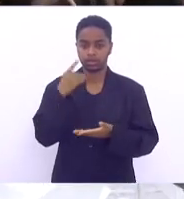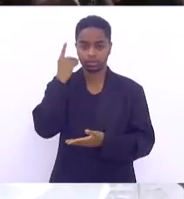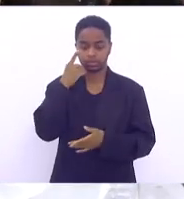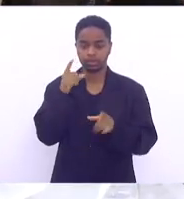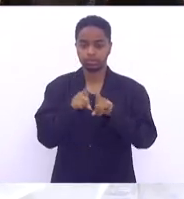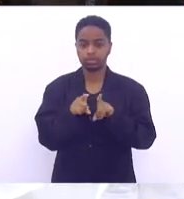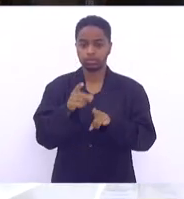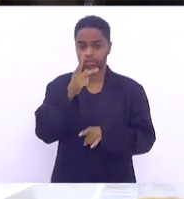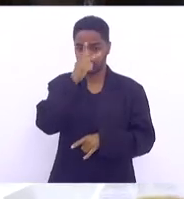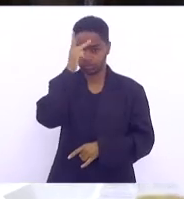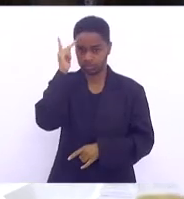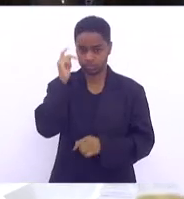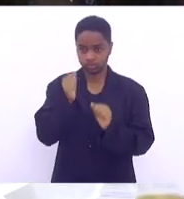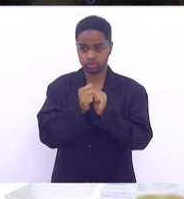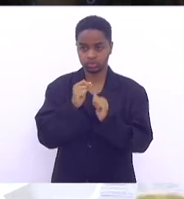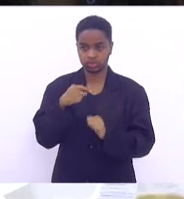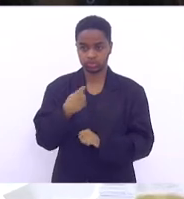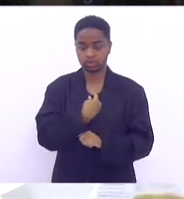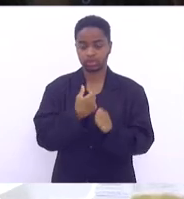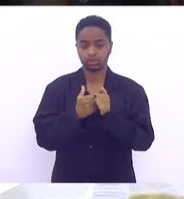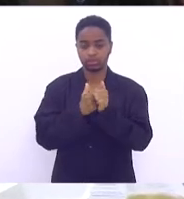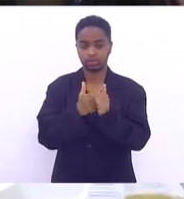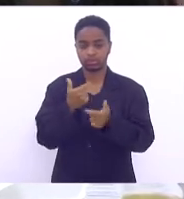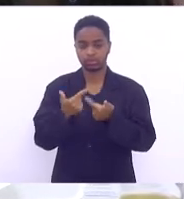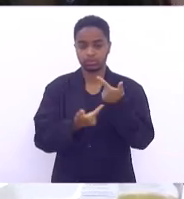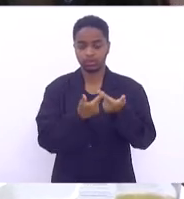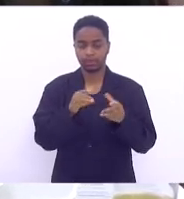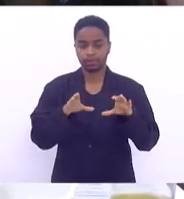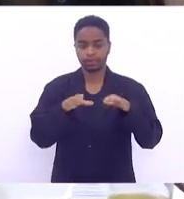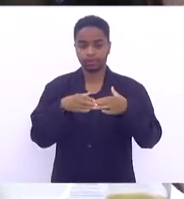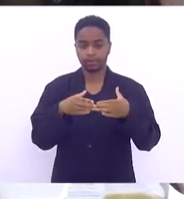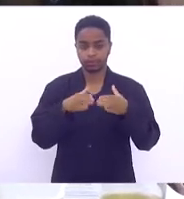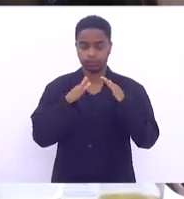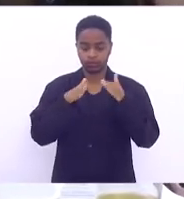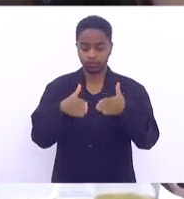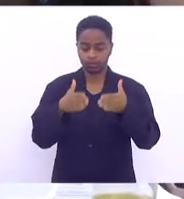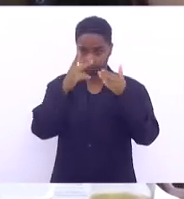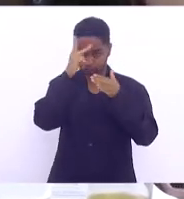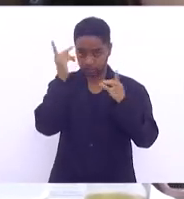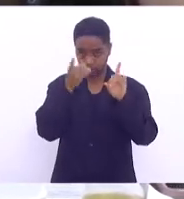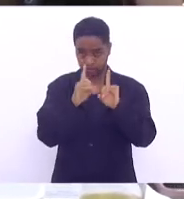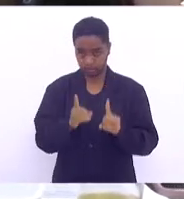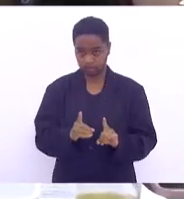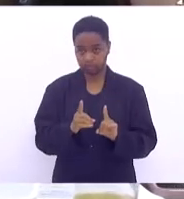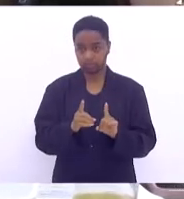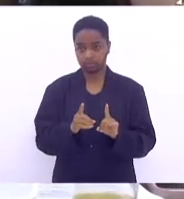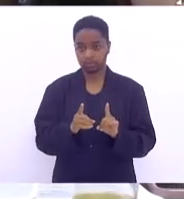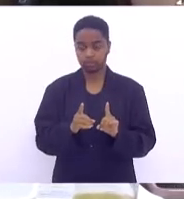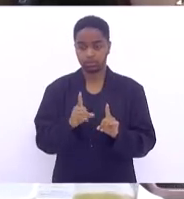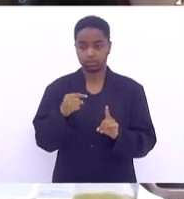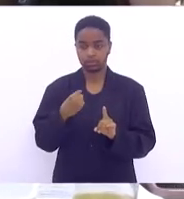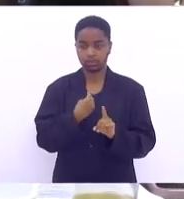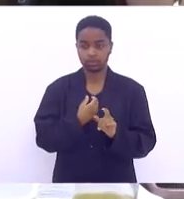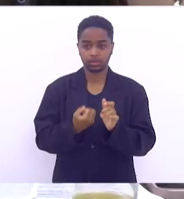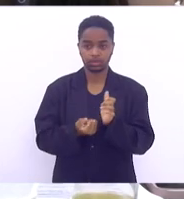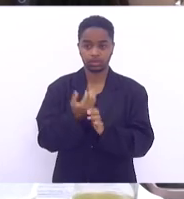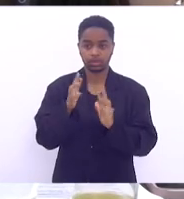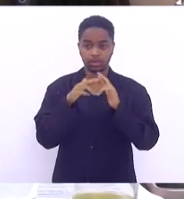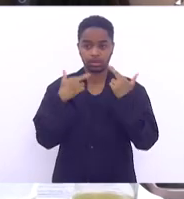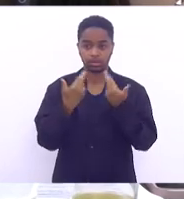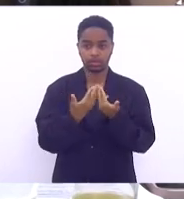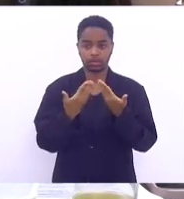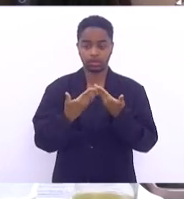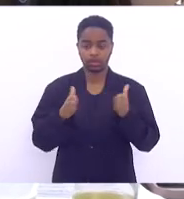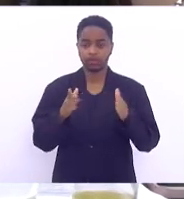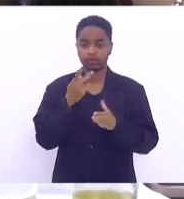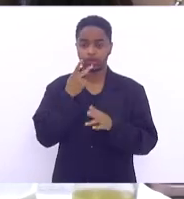estão conosco, que têm acompanhado o trabalho da Comissão da Pessoa com Deficiência. Amanhã nós vamos realizar uma audiência pública para falar sobre os